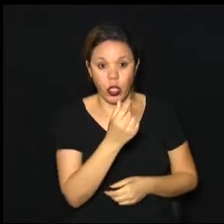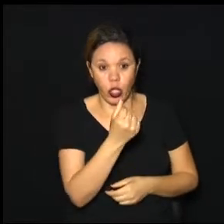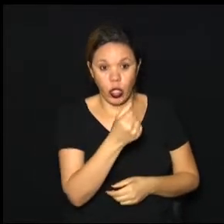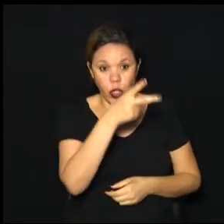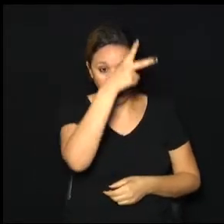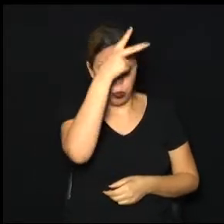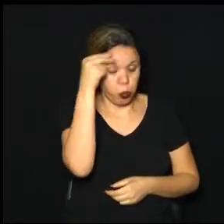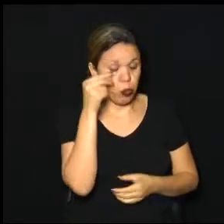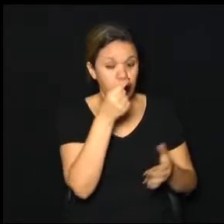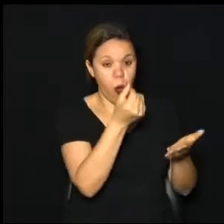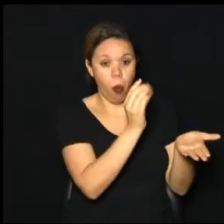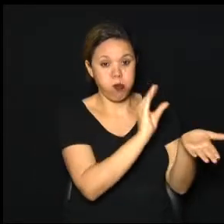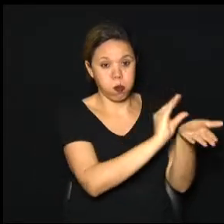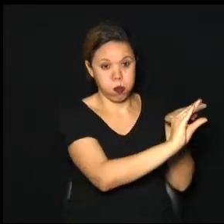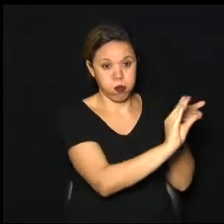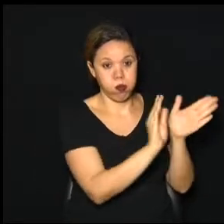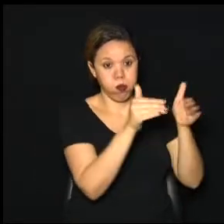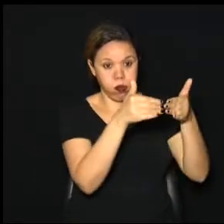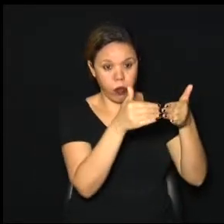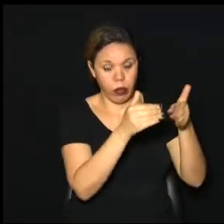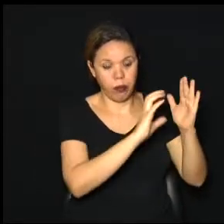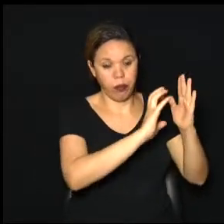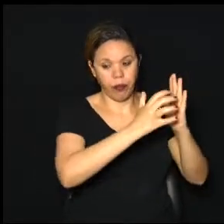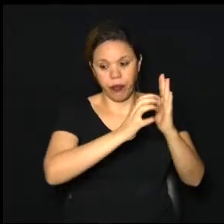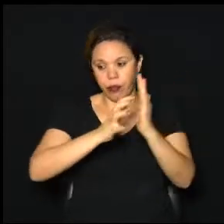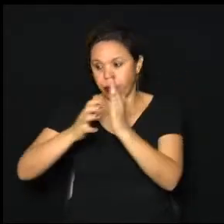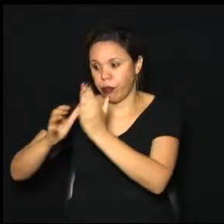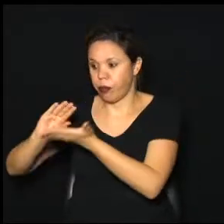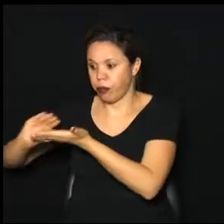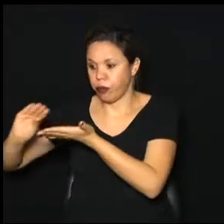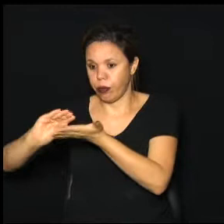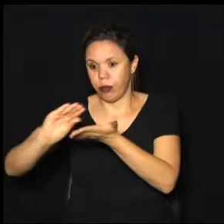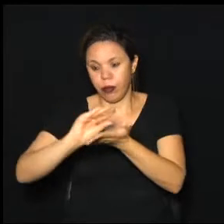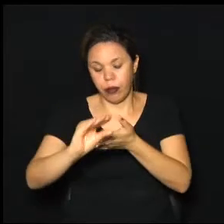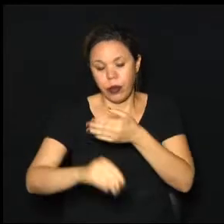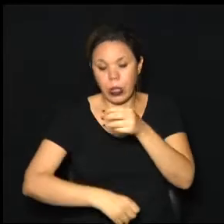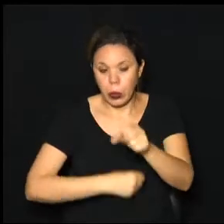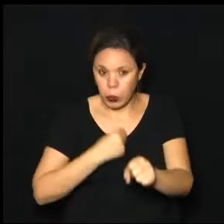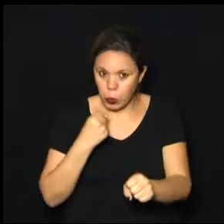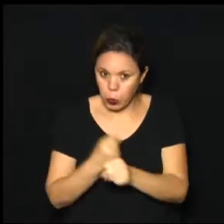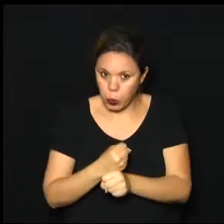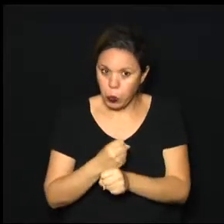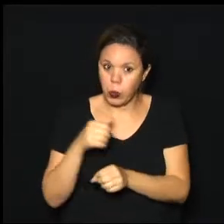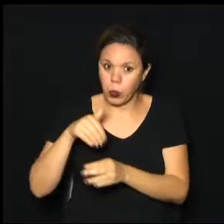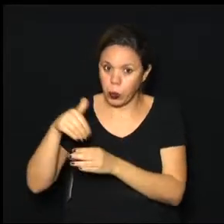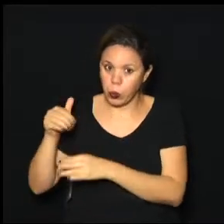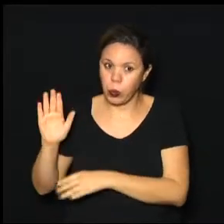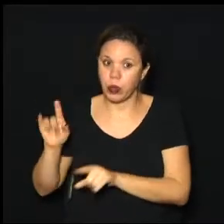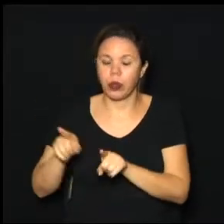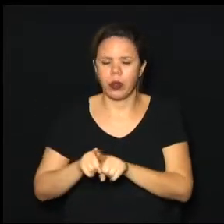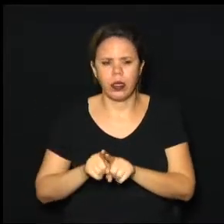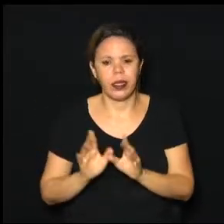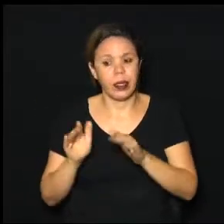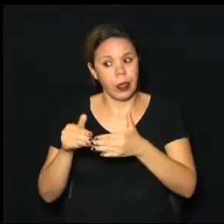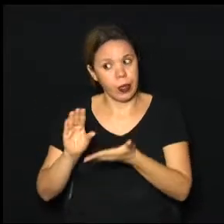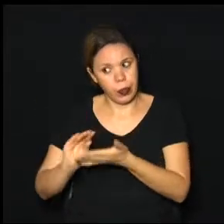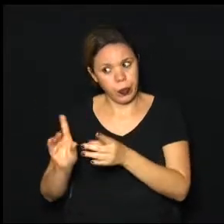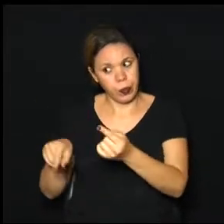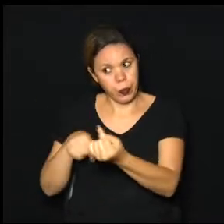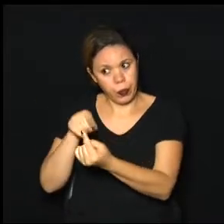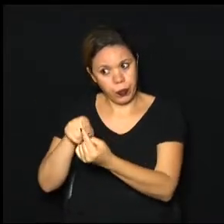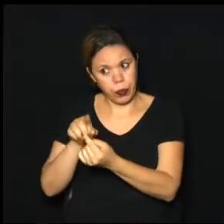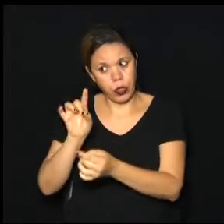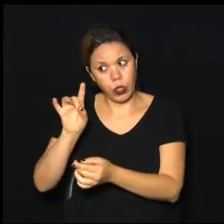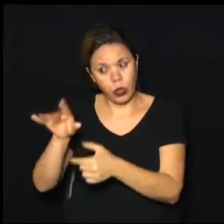público que é destinado aos partidos políticos em ano eleitoral com a finalidade exclusiva de